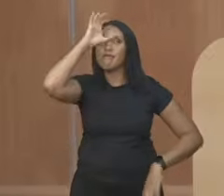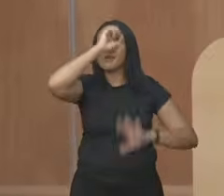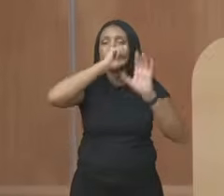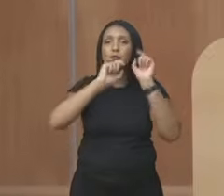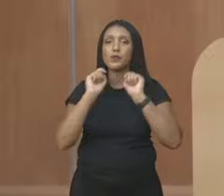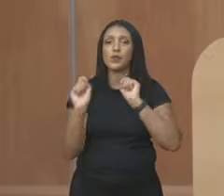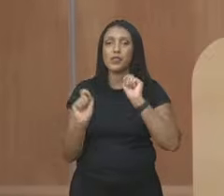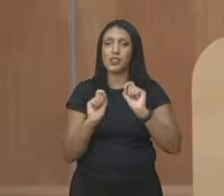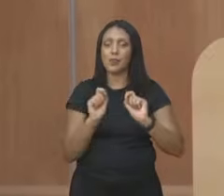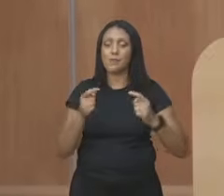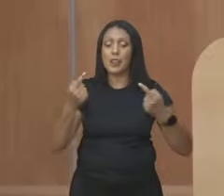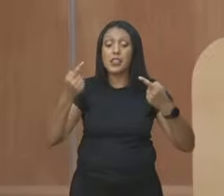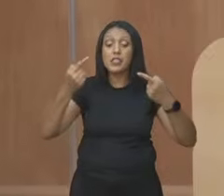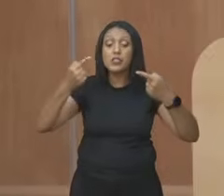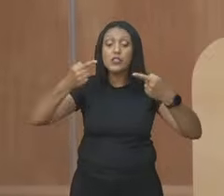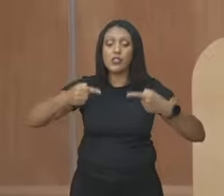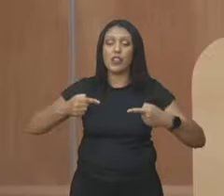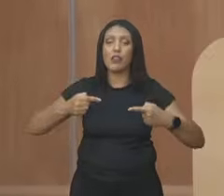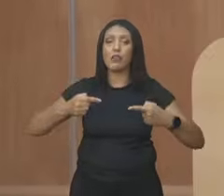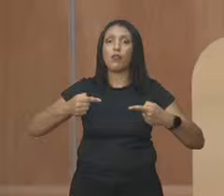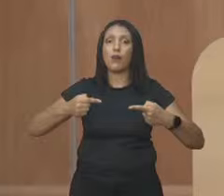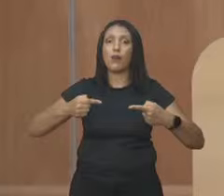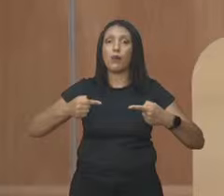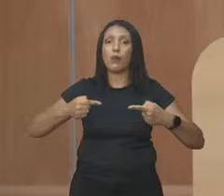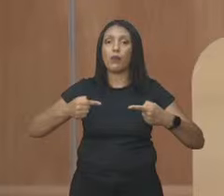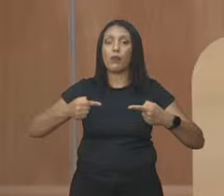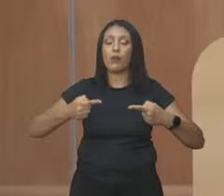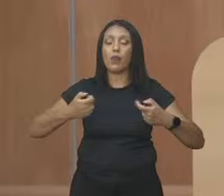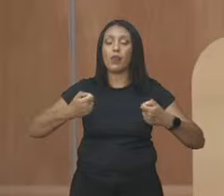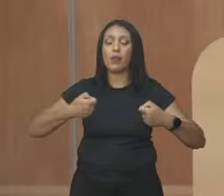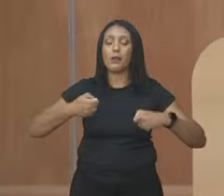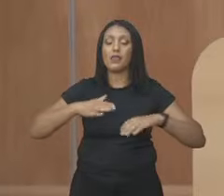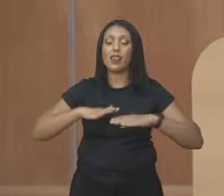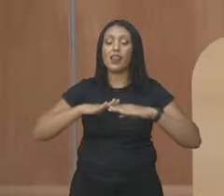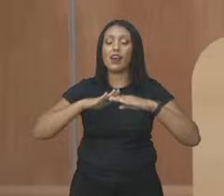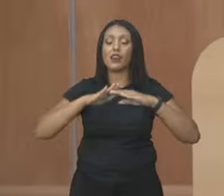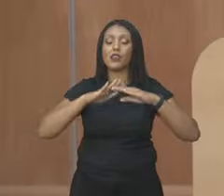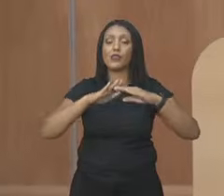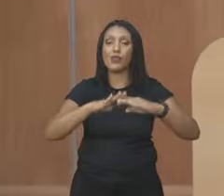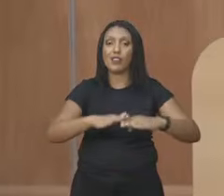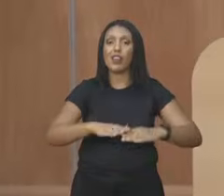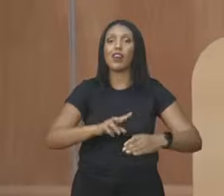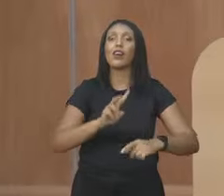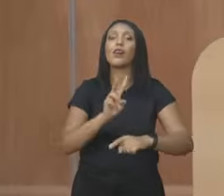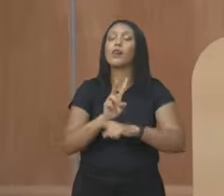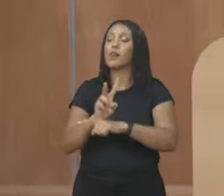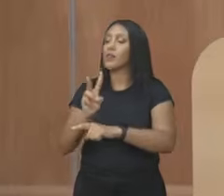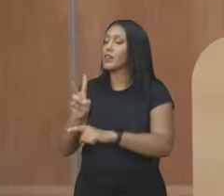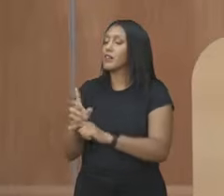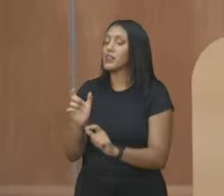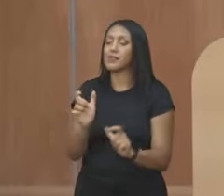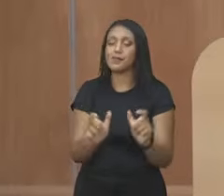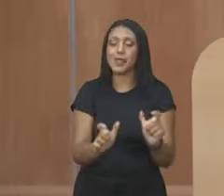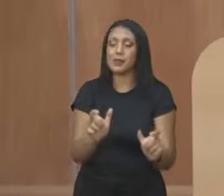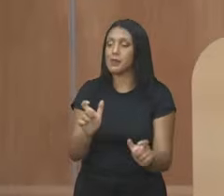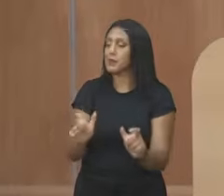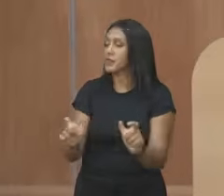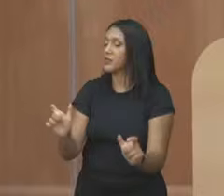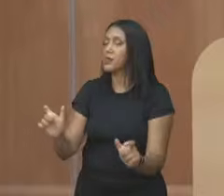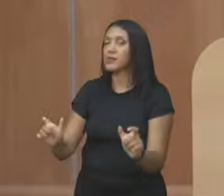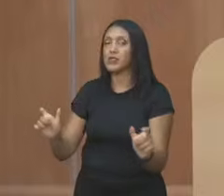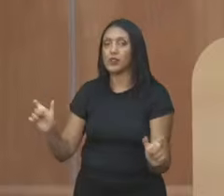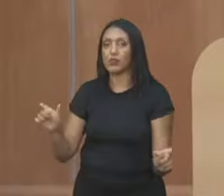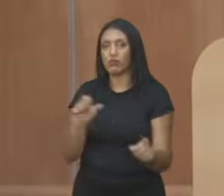auxiliar a prefeitura, a gente tem que se valorizar, abraçar e tentar, de certa forma,